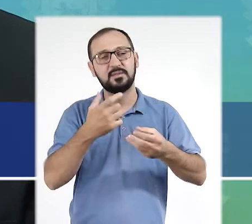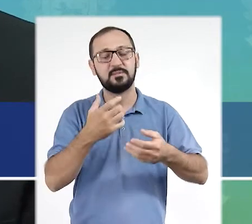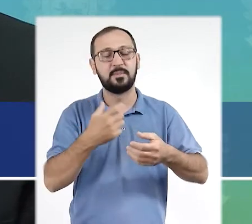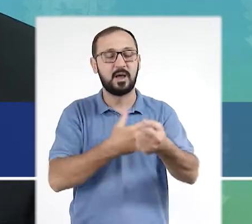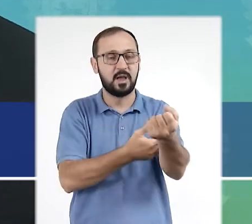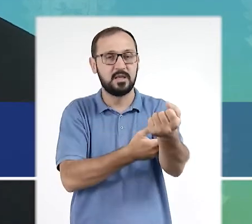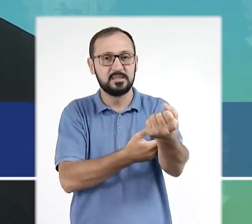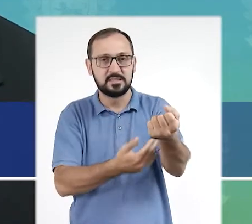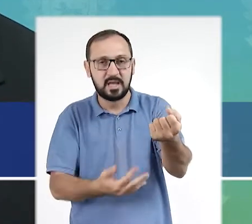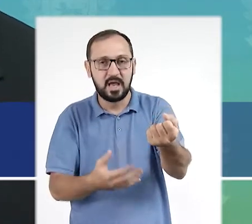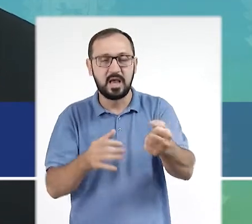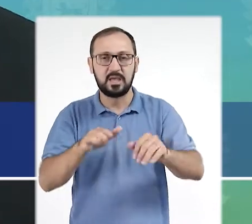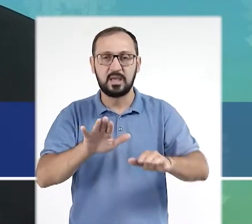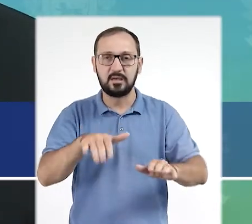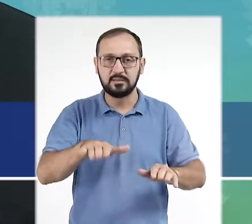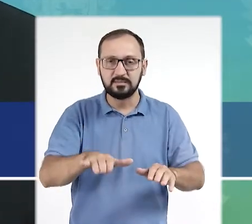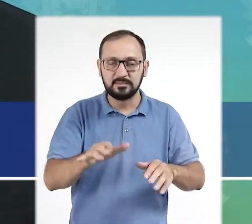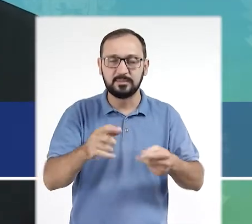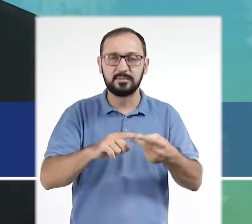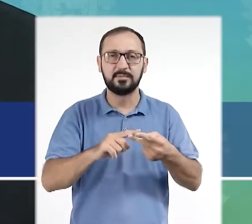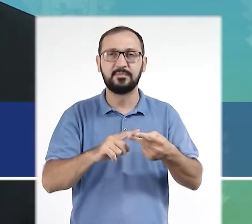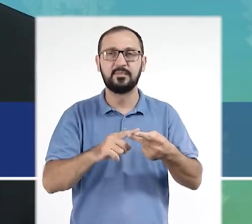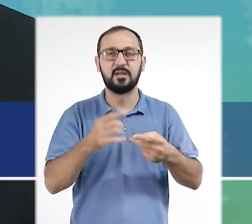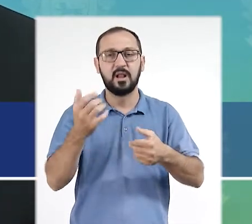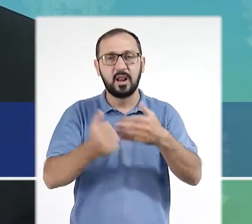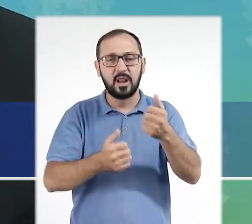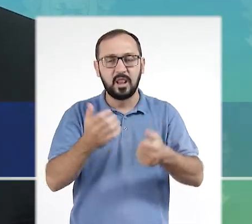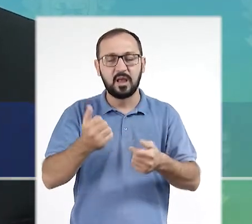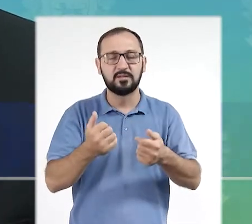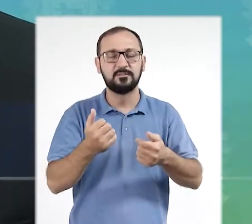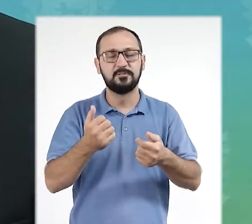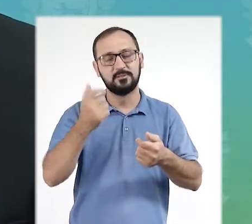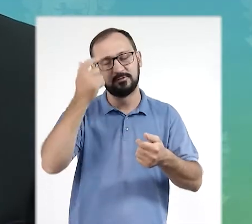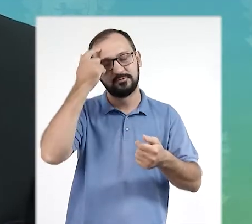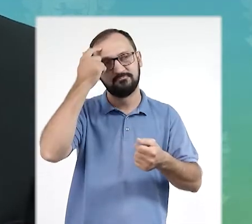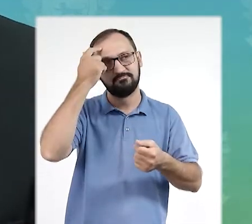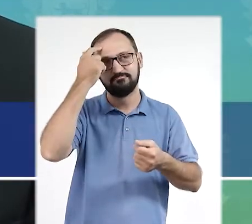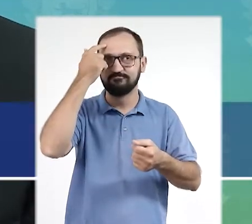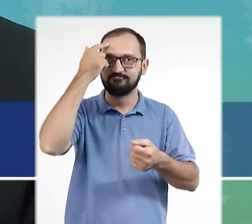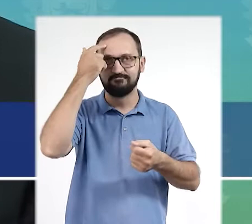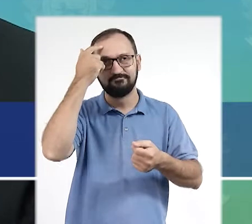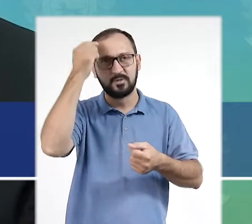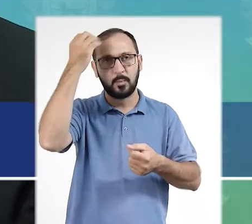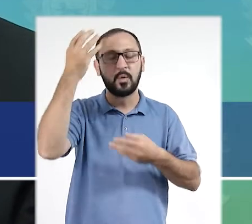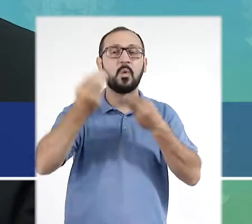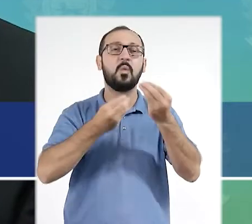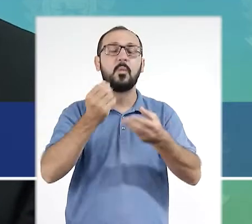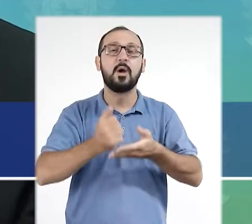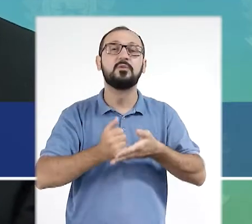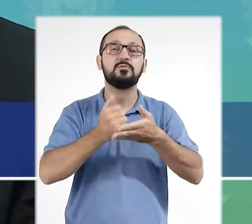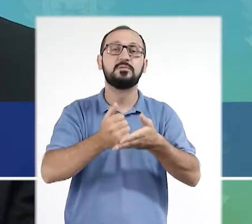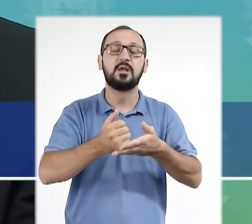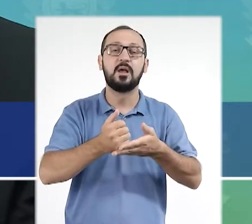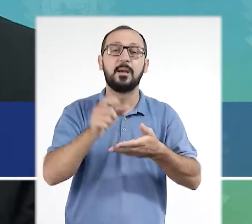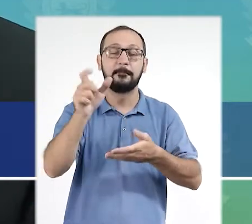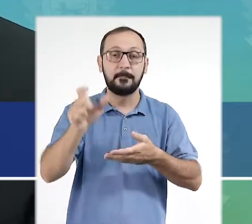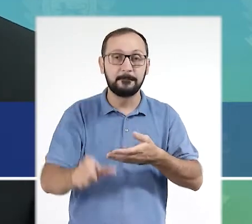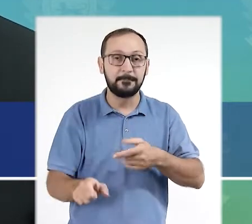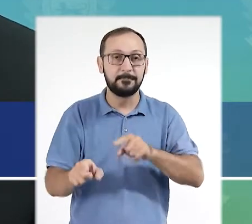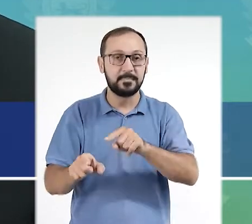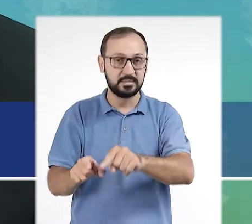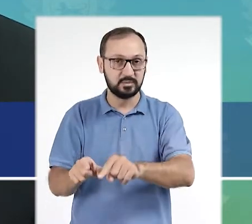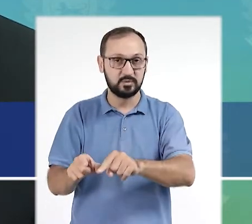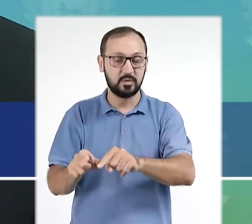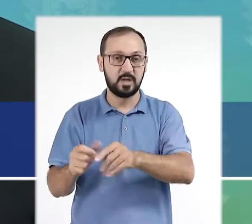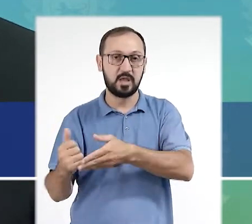para fazerem doação de sangue, doação de leite materno. E o que nós pensamos era criar uma facilitação